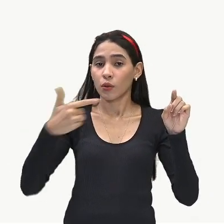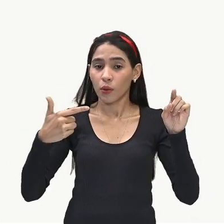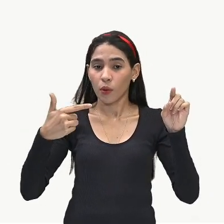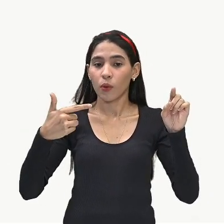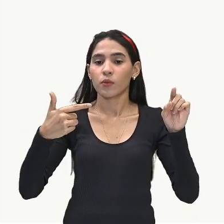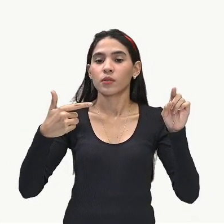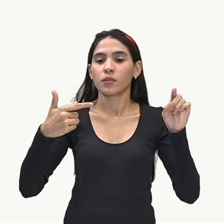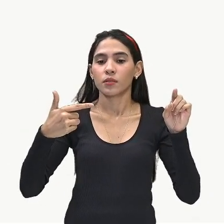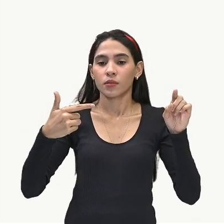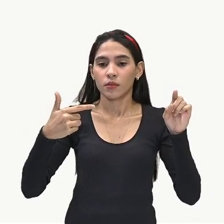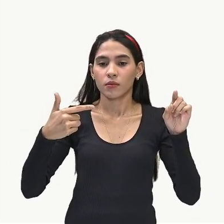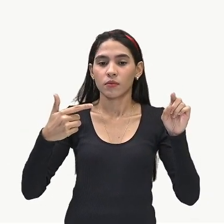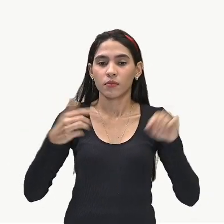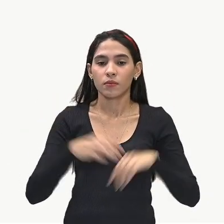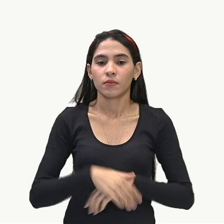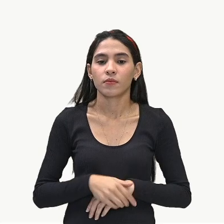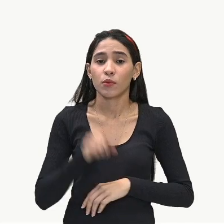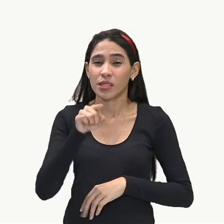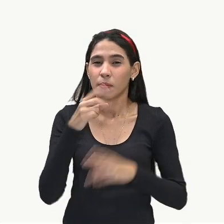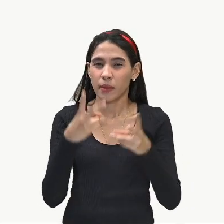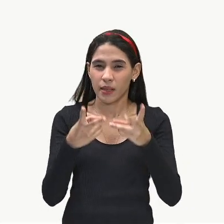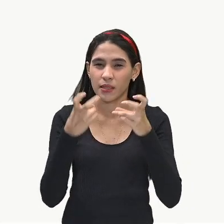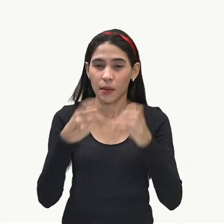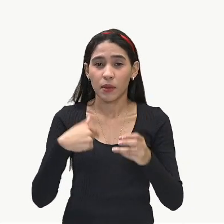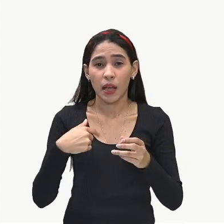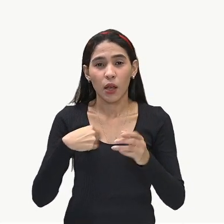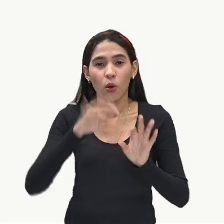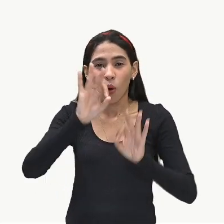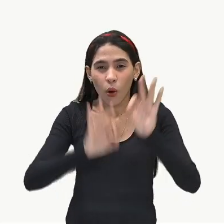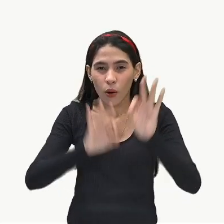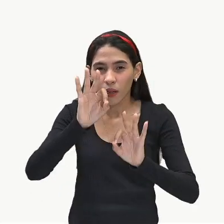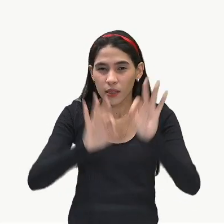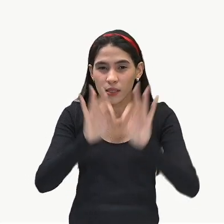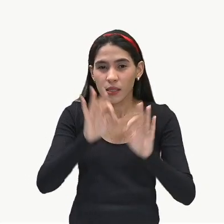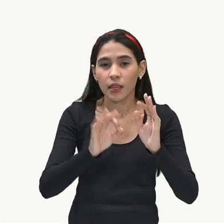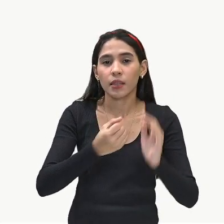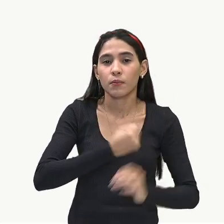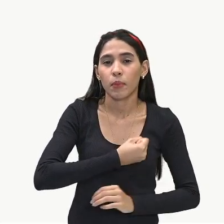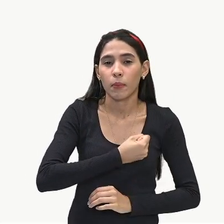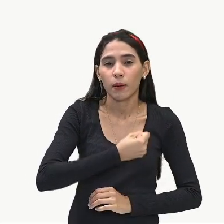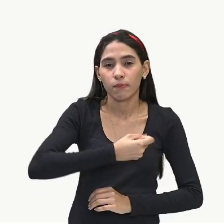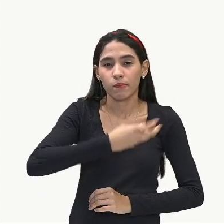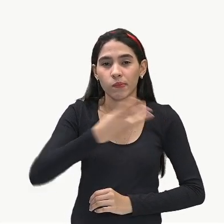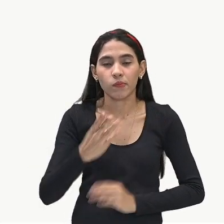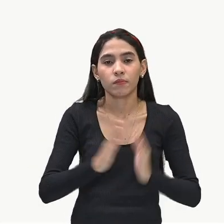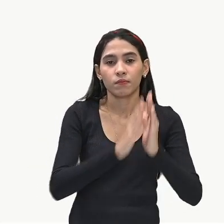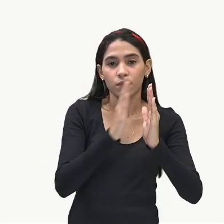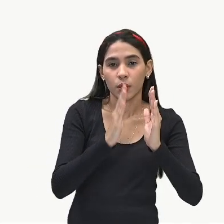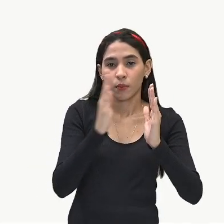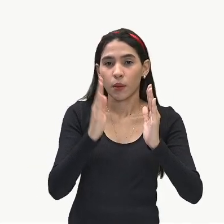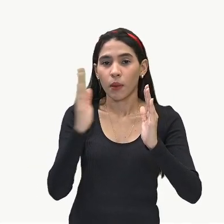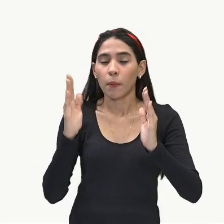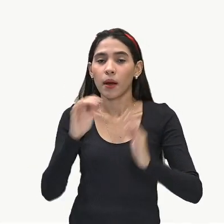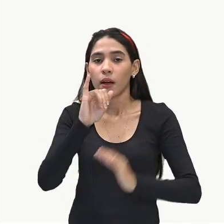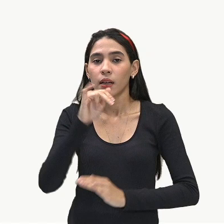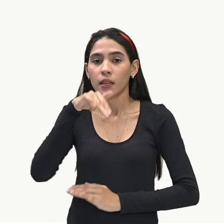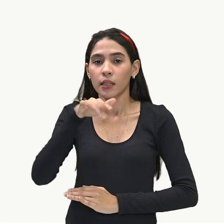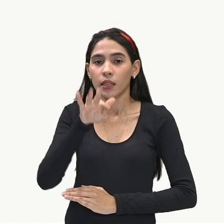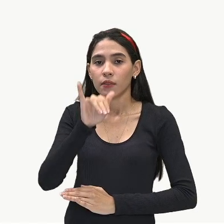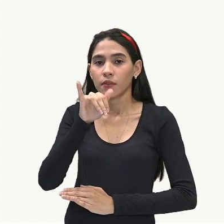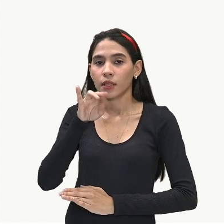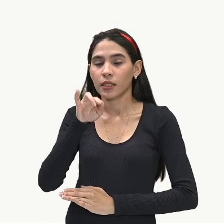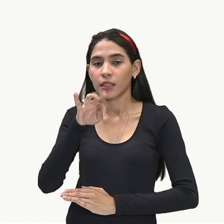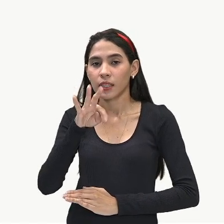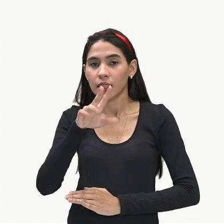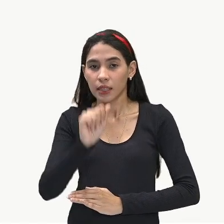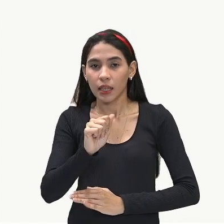12, né? Então veja que eu construí aqui uma sequência numérica, né? Infinita, porque essa sequência ela